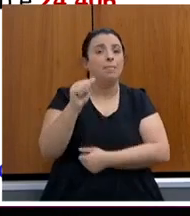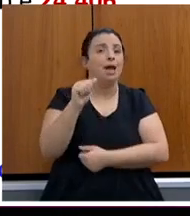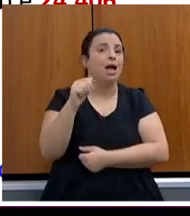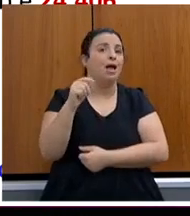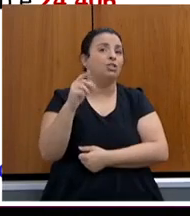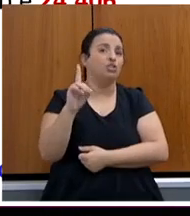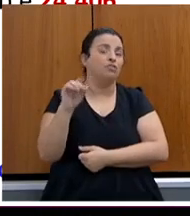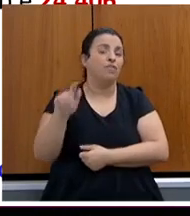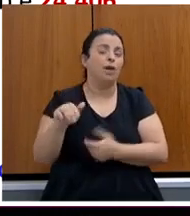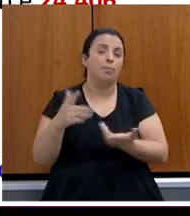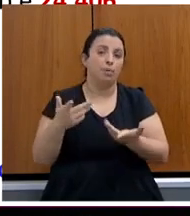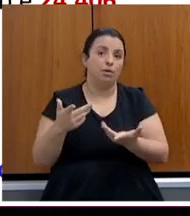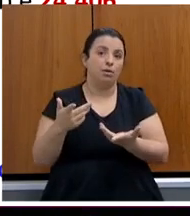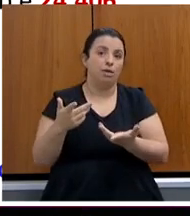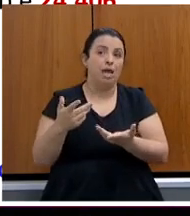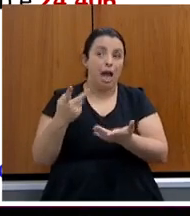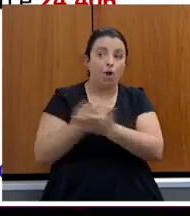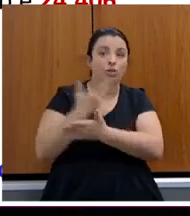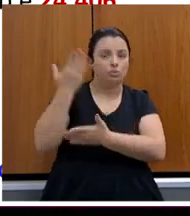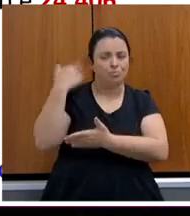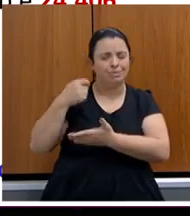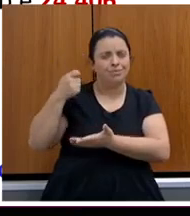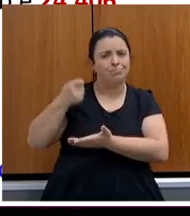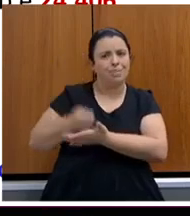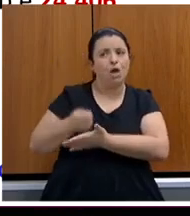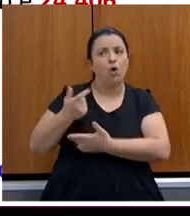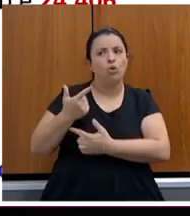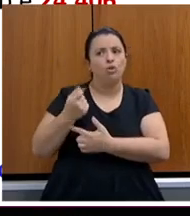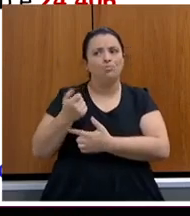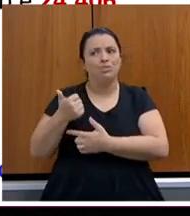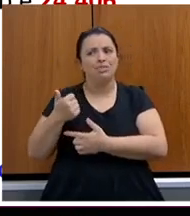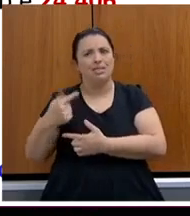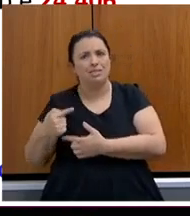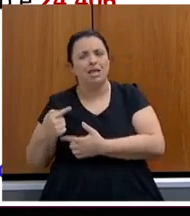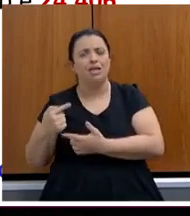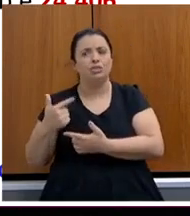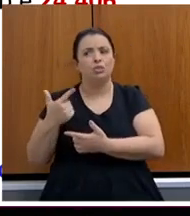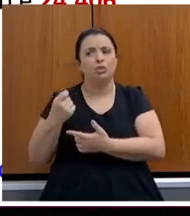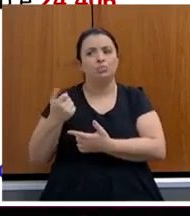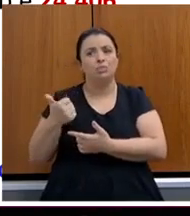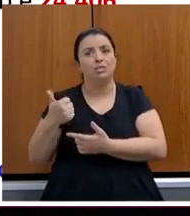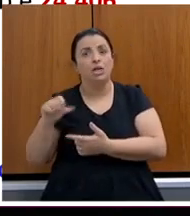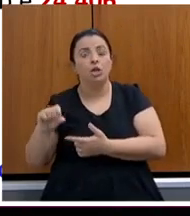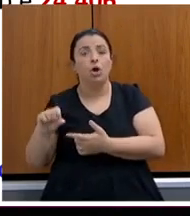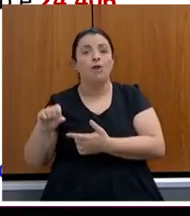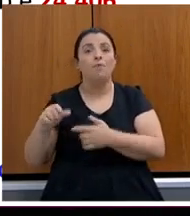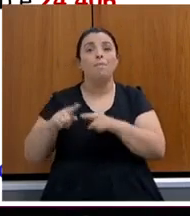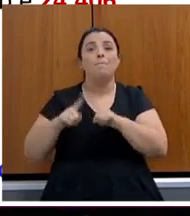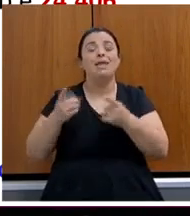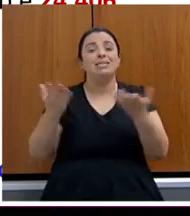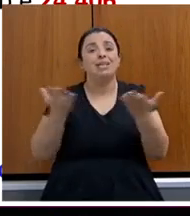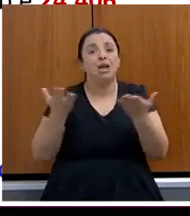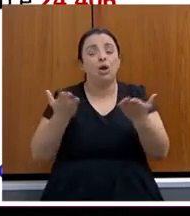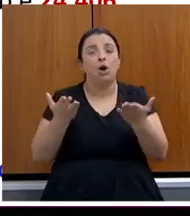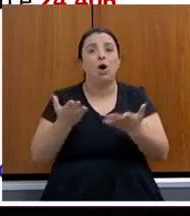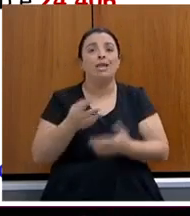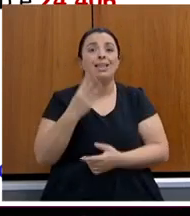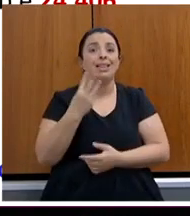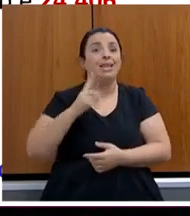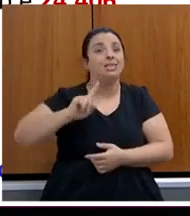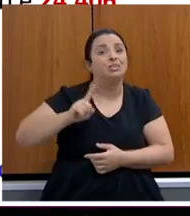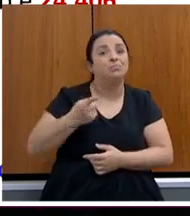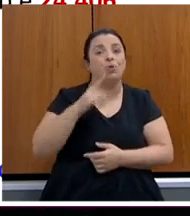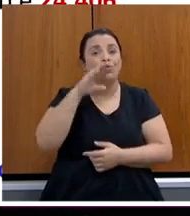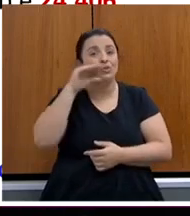2017 1819 é tem hoje 3.447 Trabalhadores em educação que tem o direito de